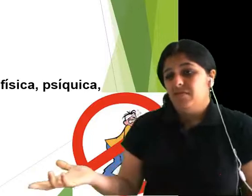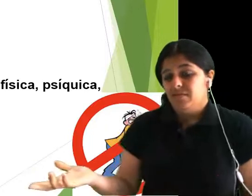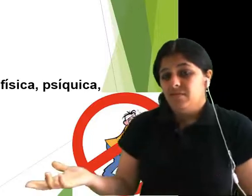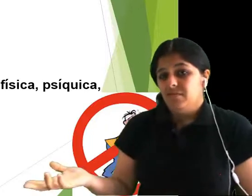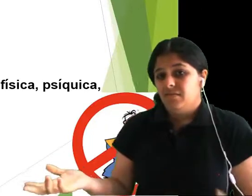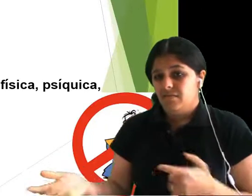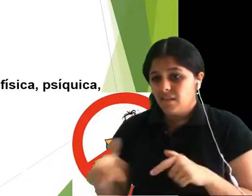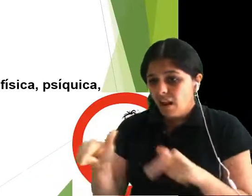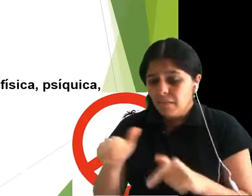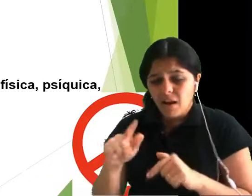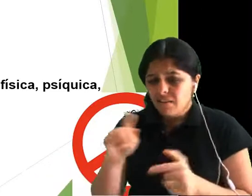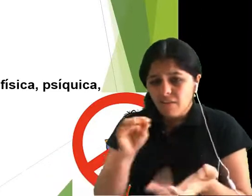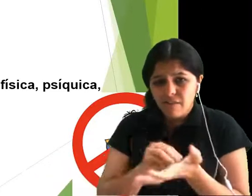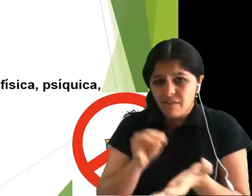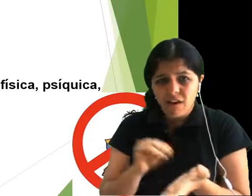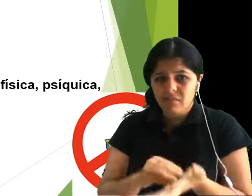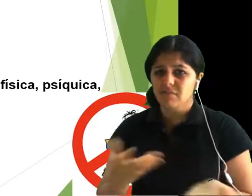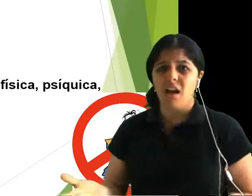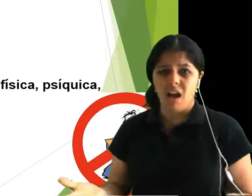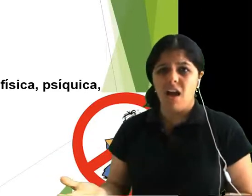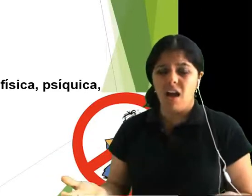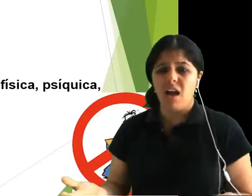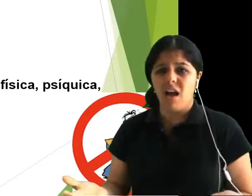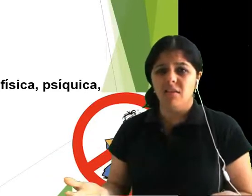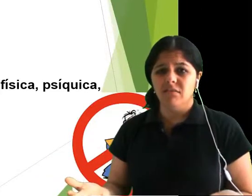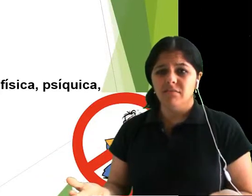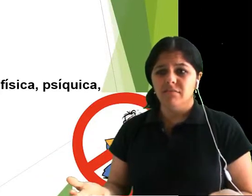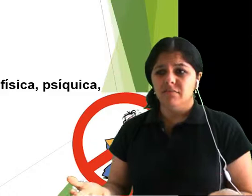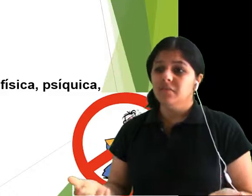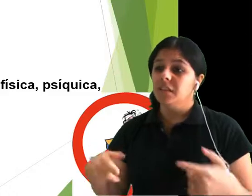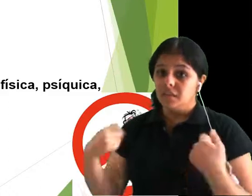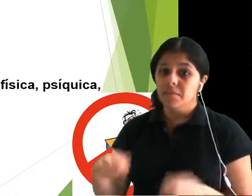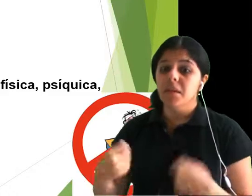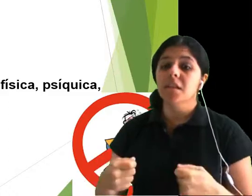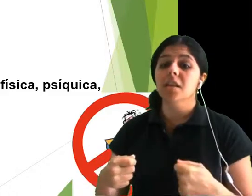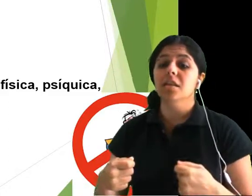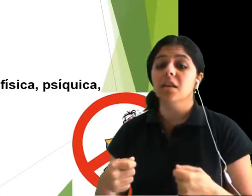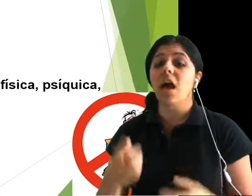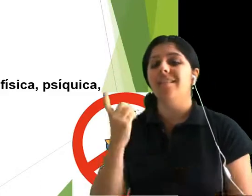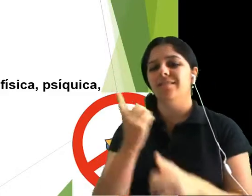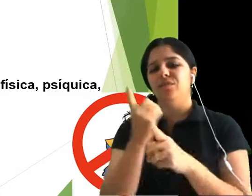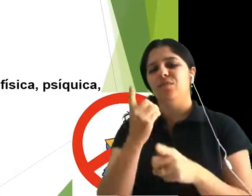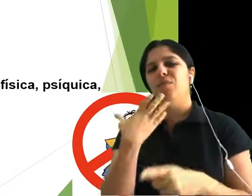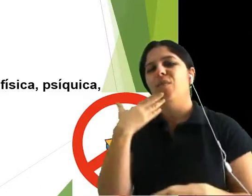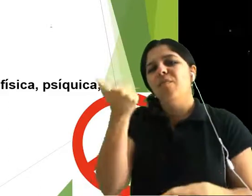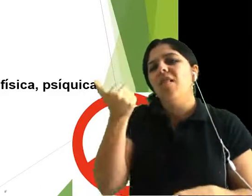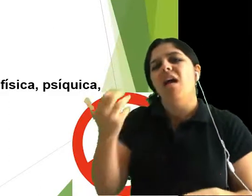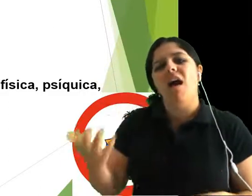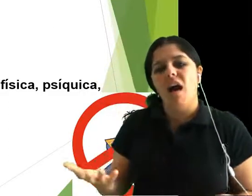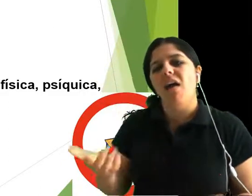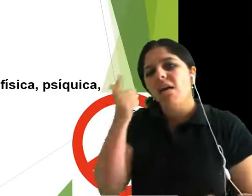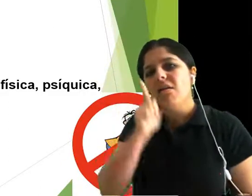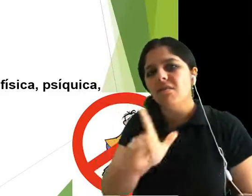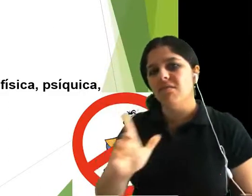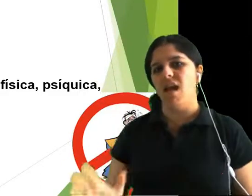tarefa não vai faltar para as pessoas. O emprego não vai faltar para as pessoas, mas a gente precisa encaixar, descobrir o que melhor, né? O que melhor se